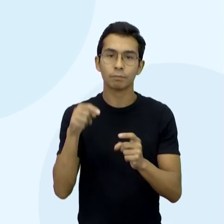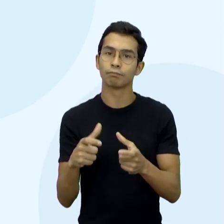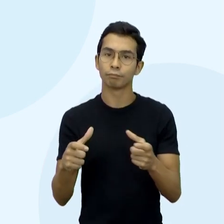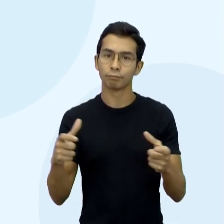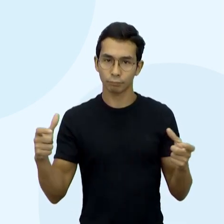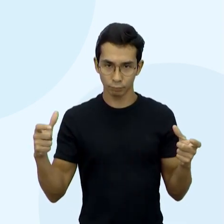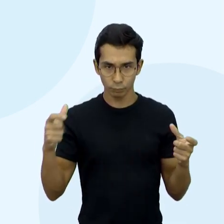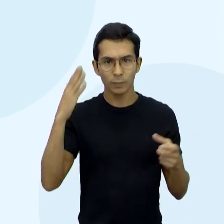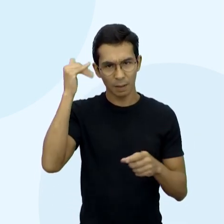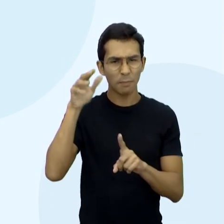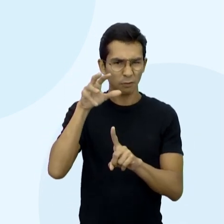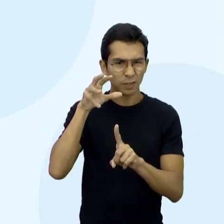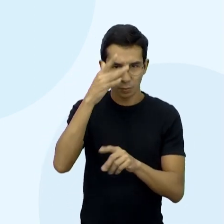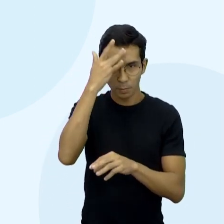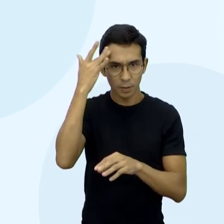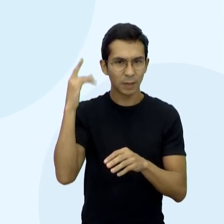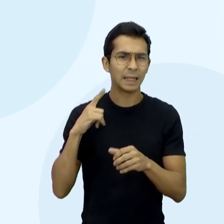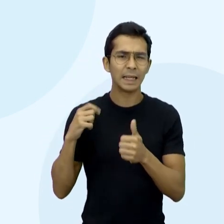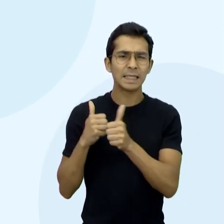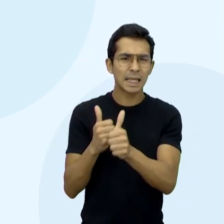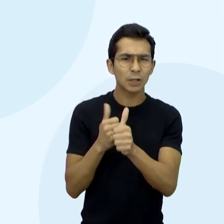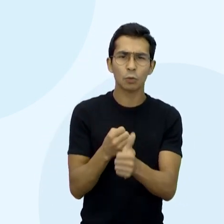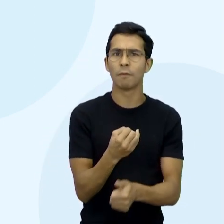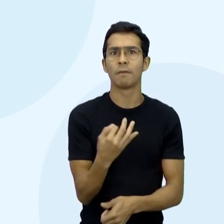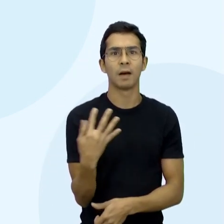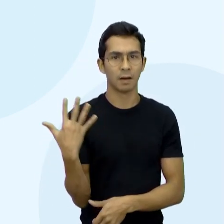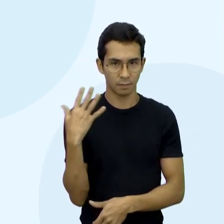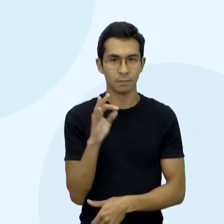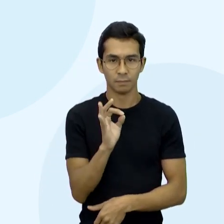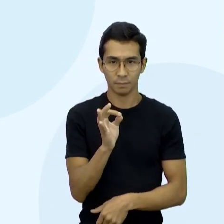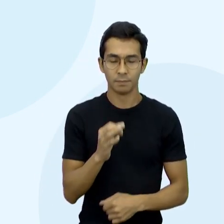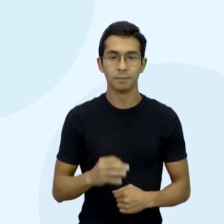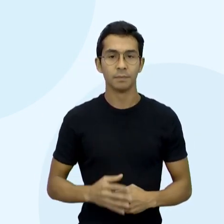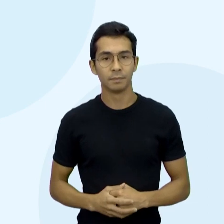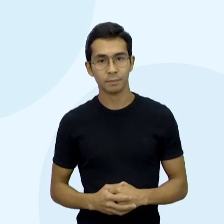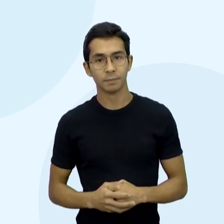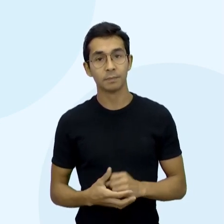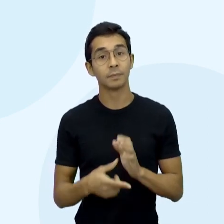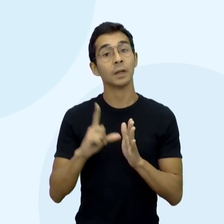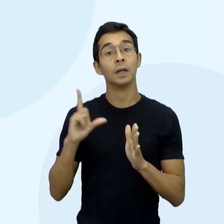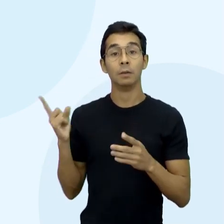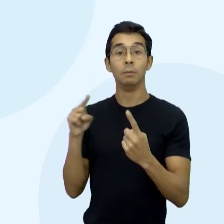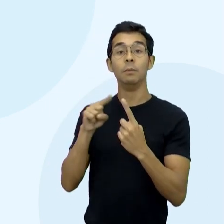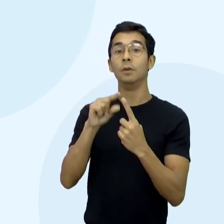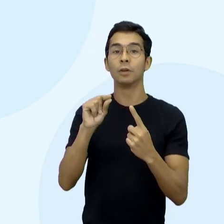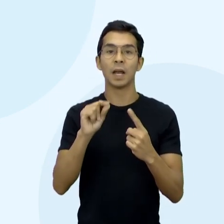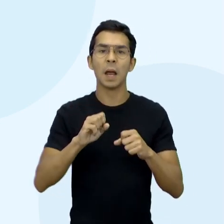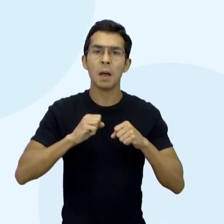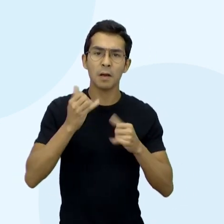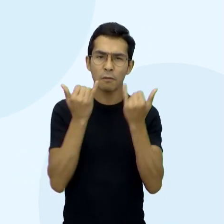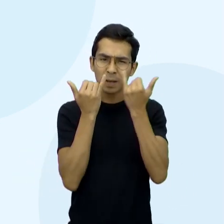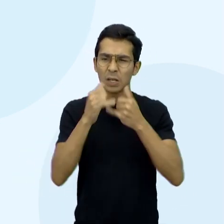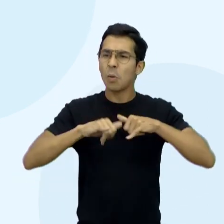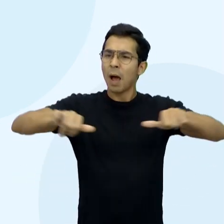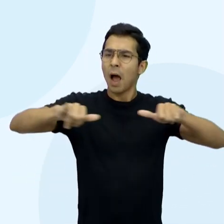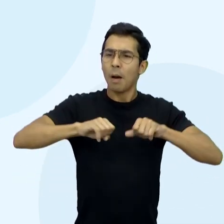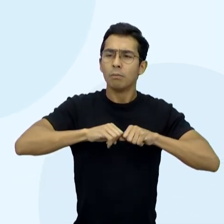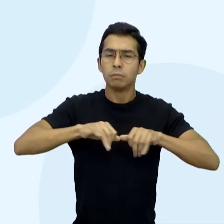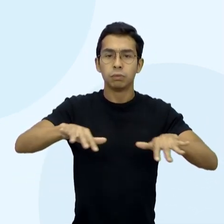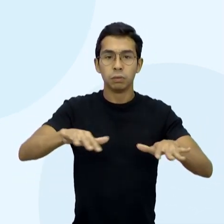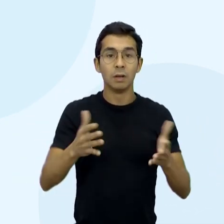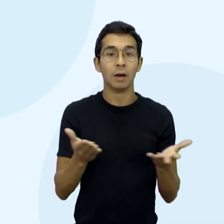grande chance nas redes, e grande alcance nas redes. Se antes o objetivo era atingir o maior número de pessoas, agora a ideia é alcançar